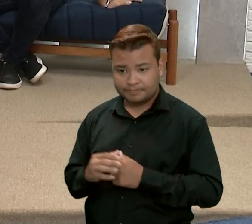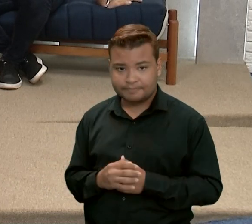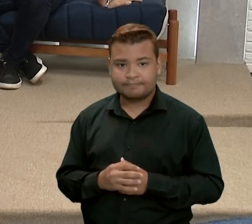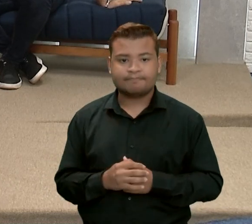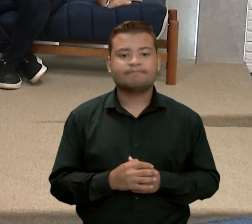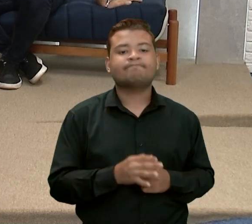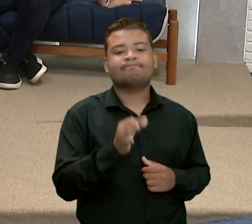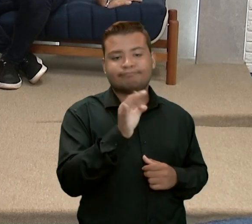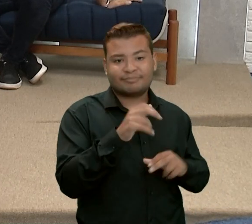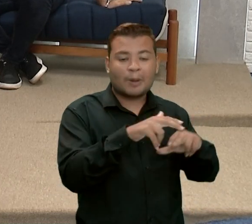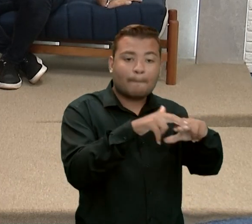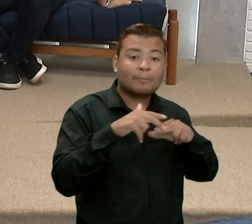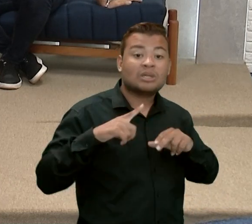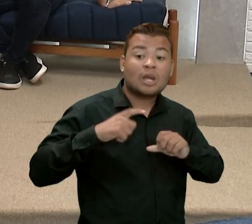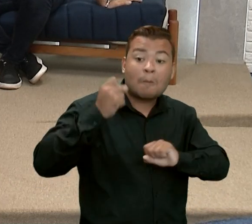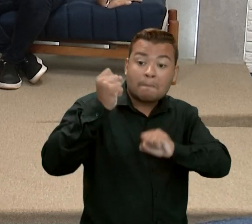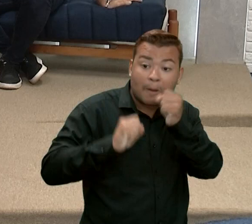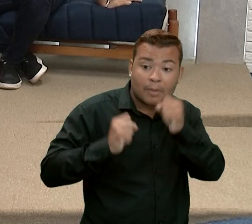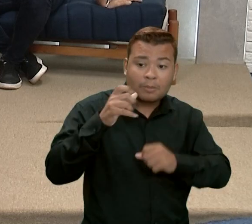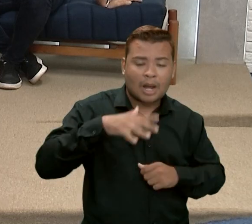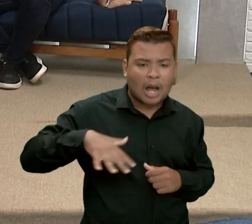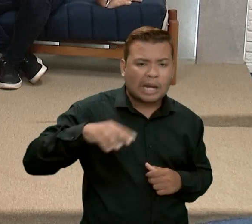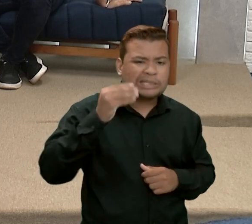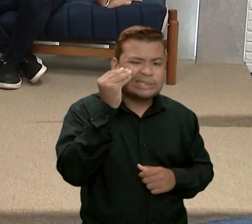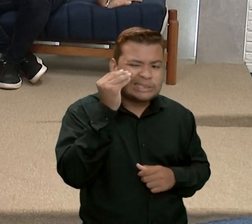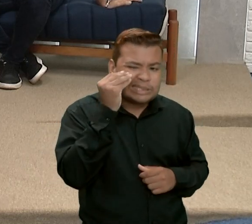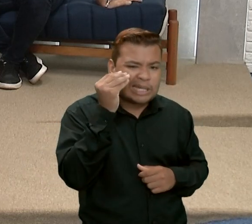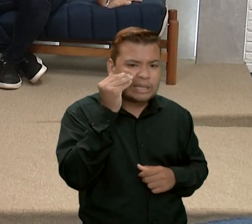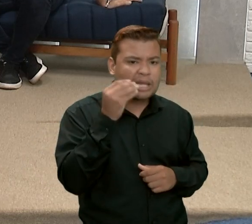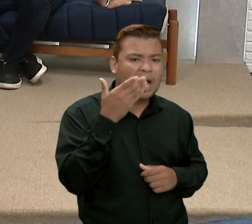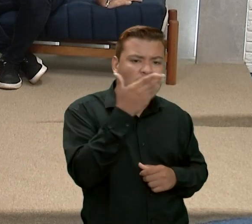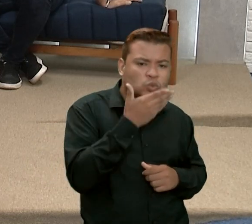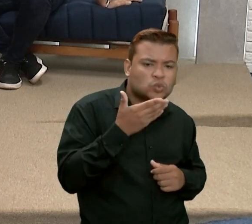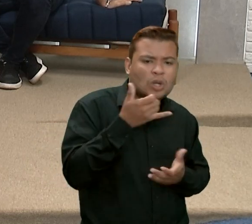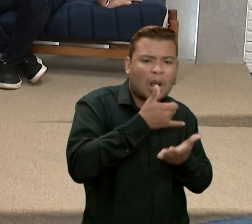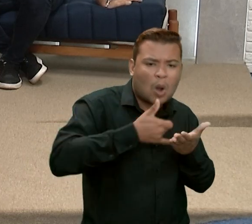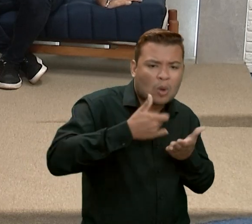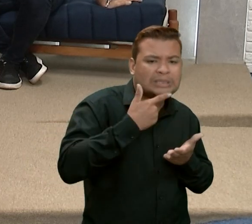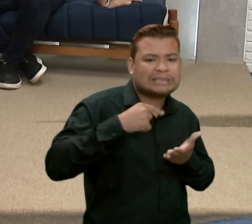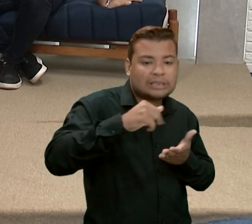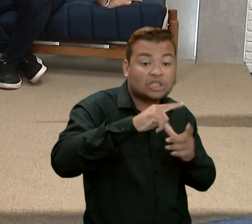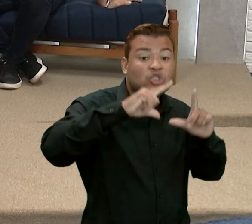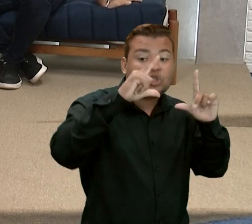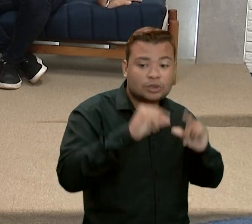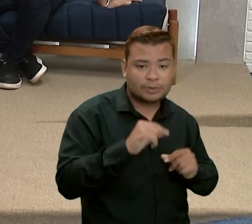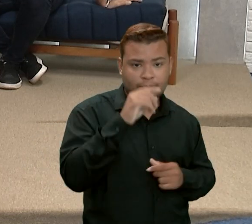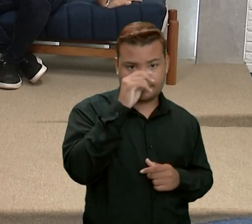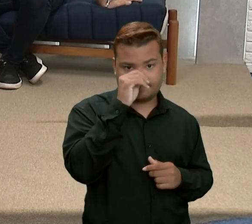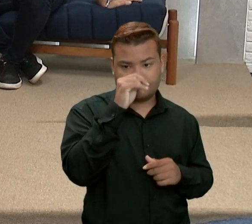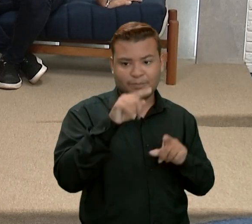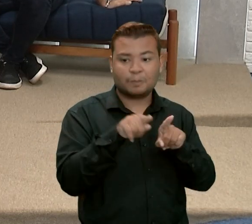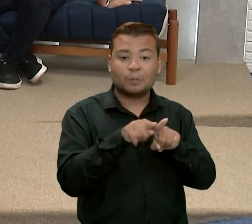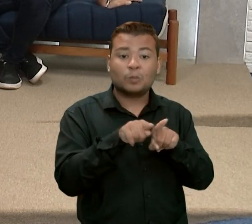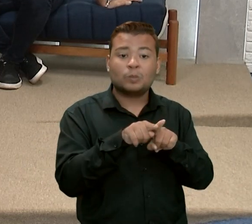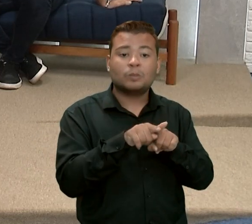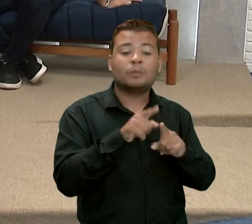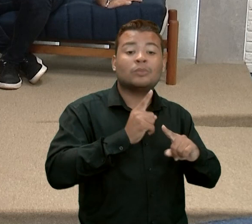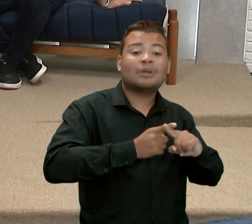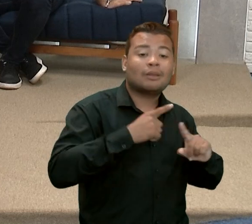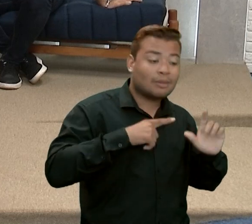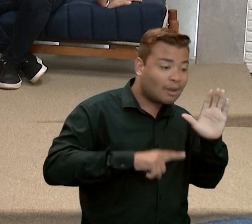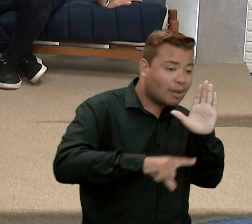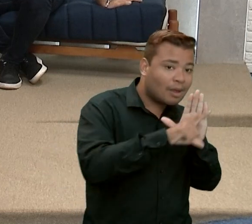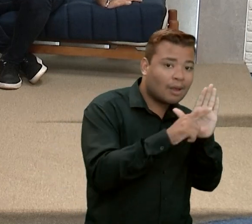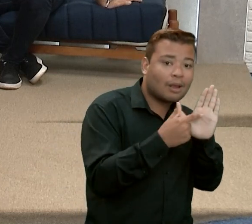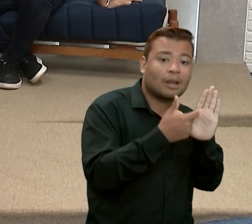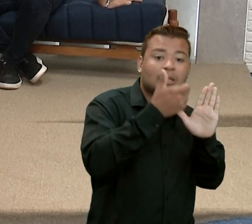tem feito pesquisas para tentar reduzir. Então, porque existe a legislação da quantidade, né? Até que ponto